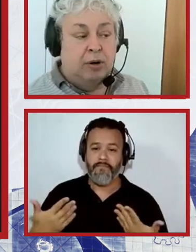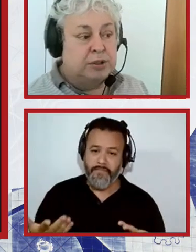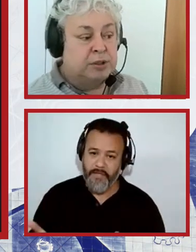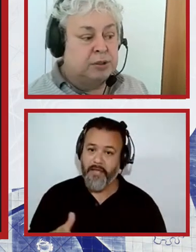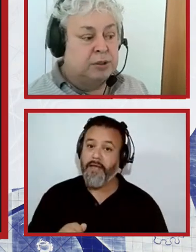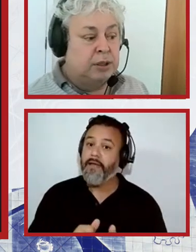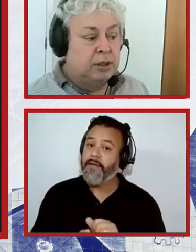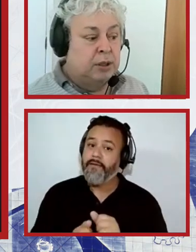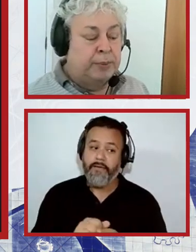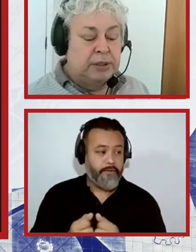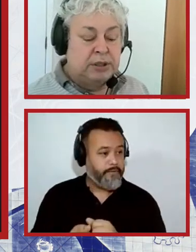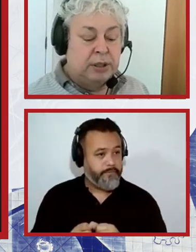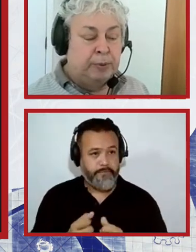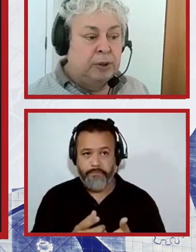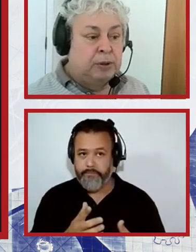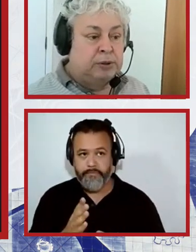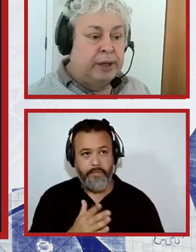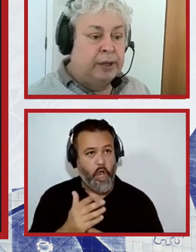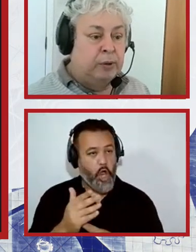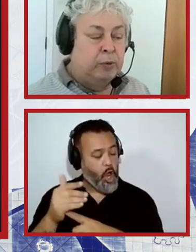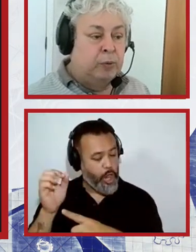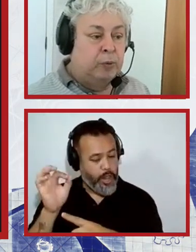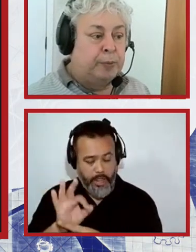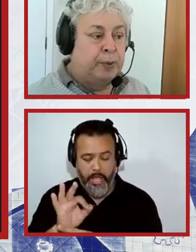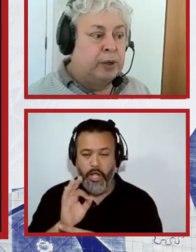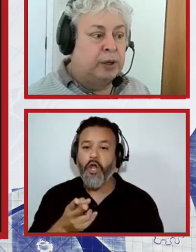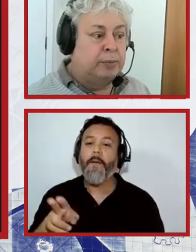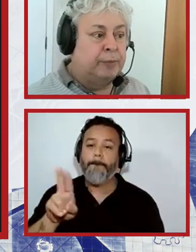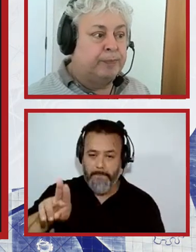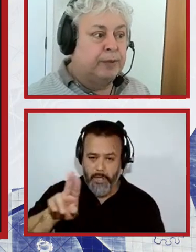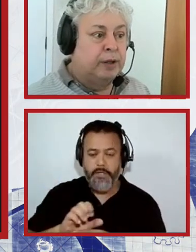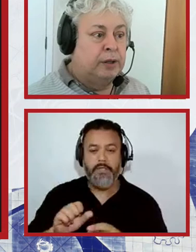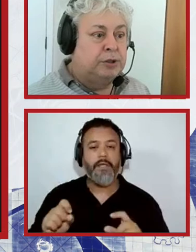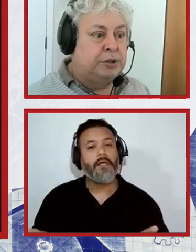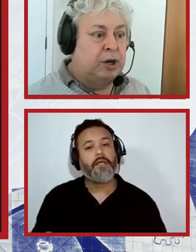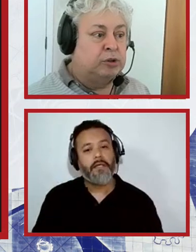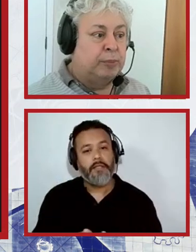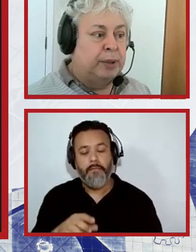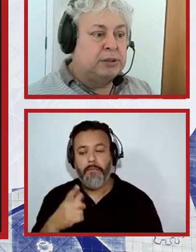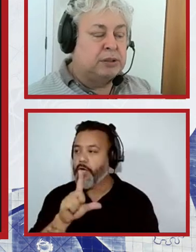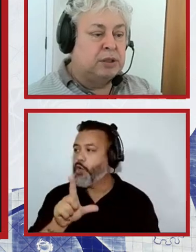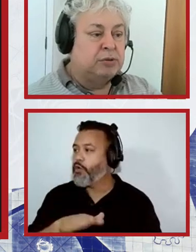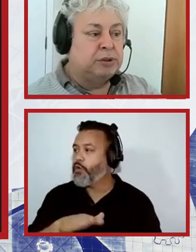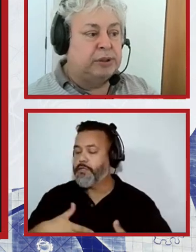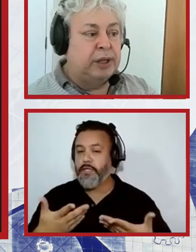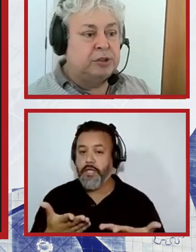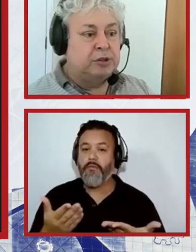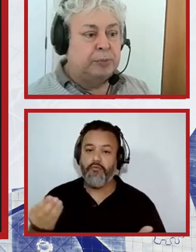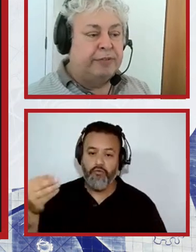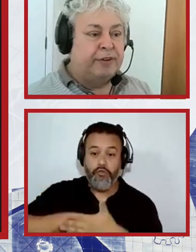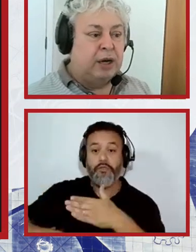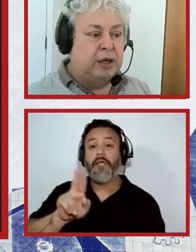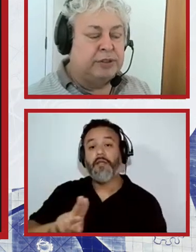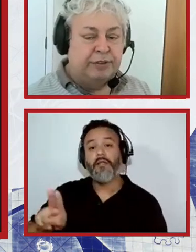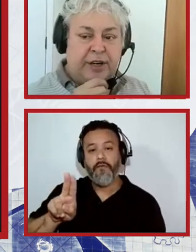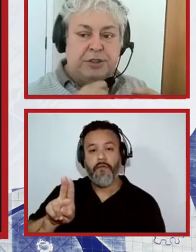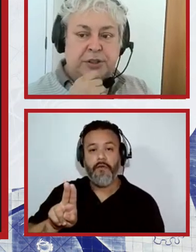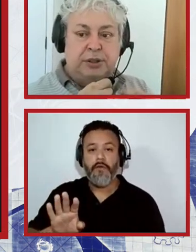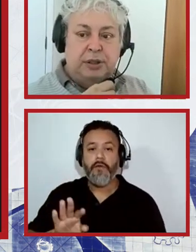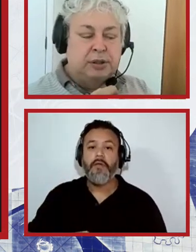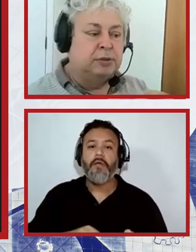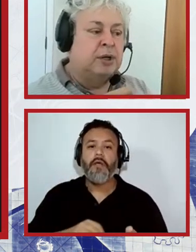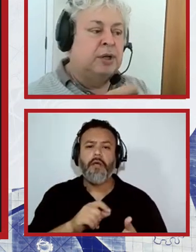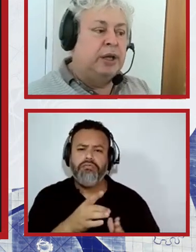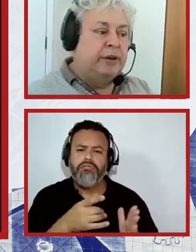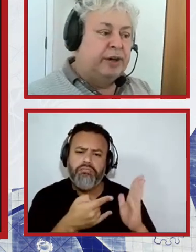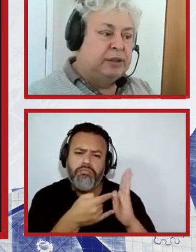completamente tecnológicas, né? Por exemplo, tem um programa de automatização de texto para fala, que você